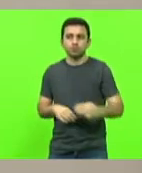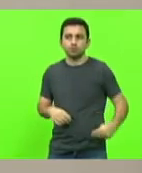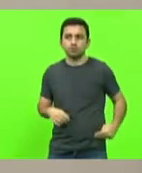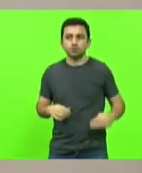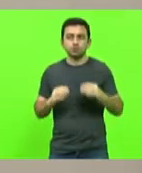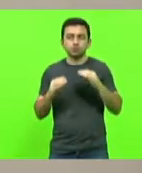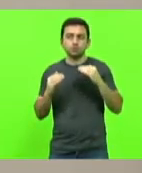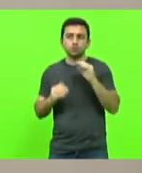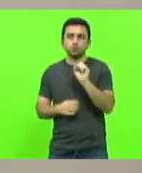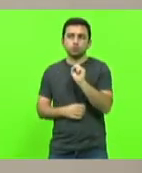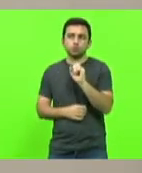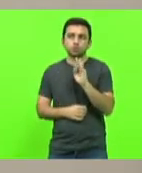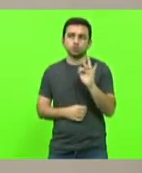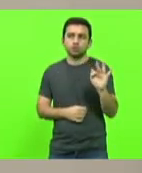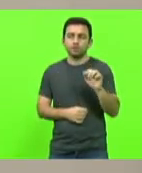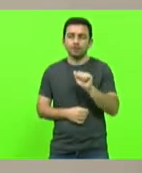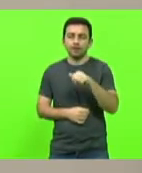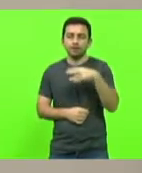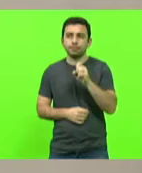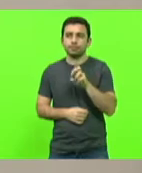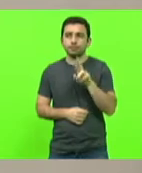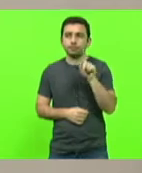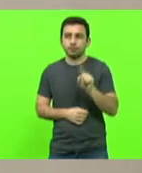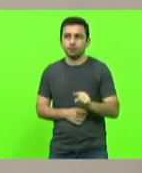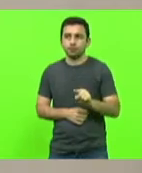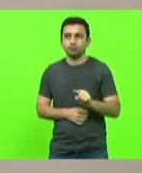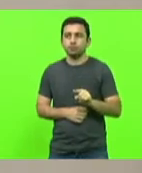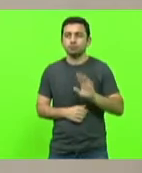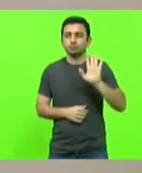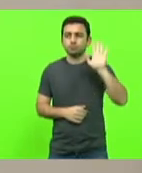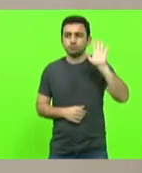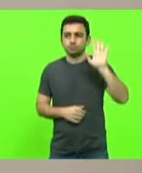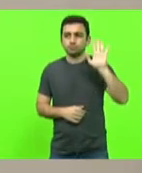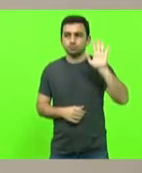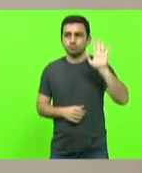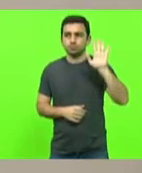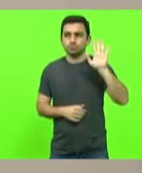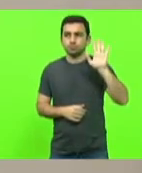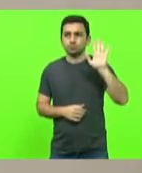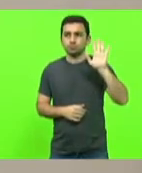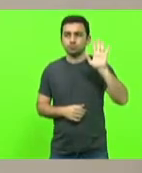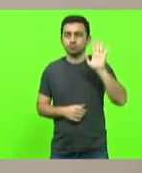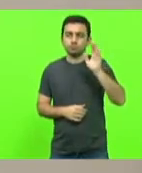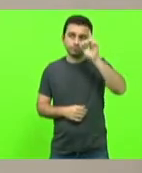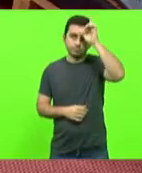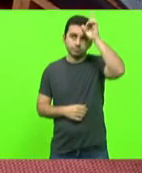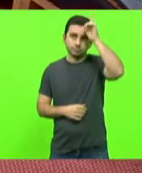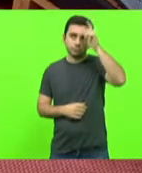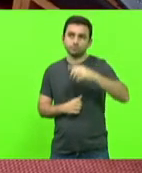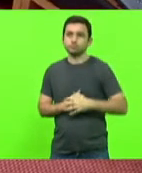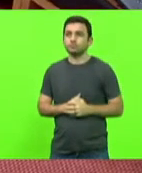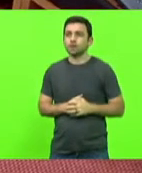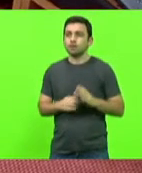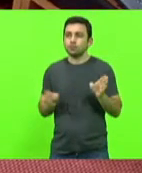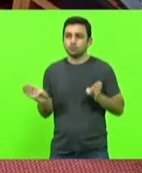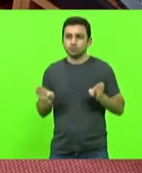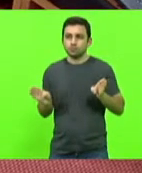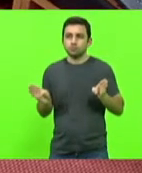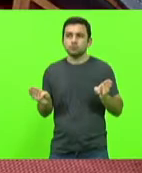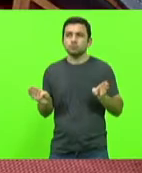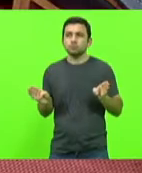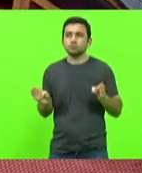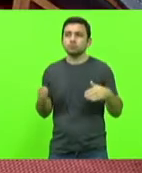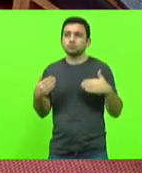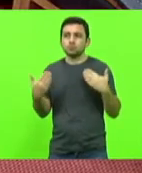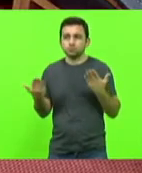Federal, senhor André Mendonça. Em discussão. Presidente. Com a palavra o deputado Sargento Lima. Período de morosidade apresentado por